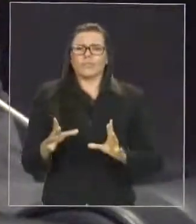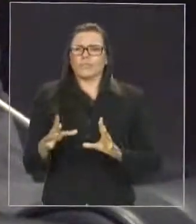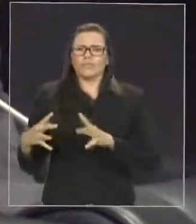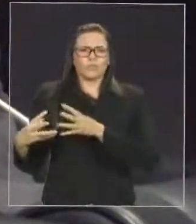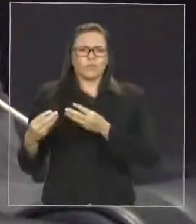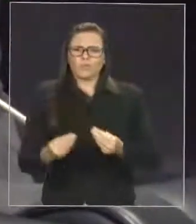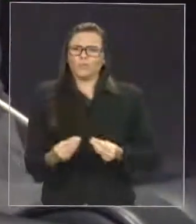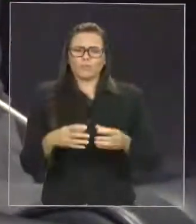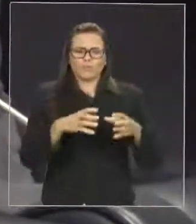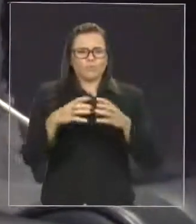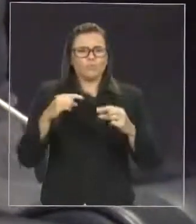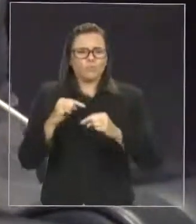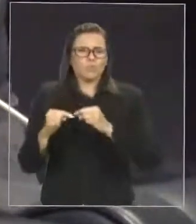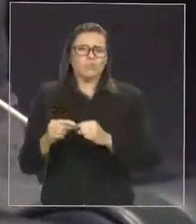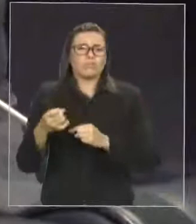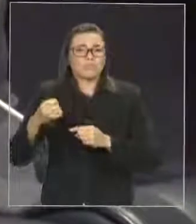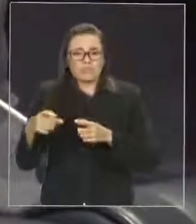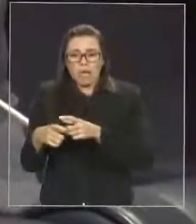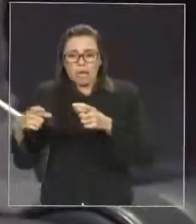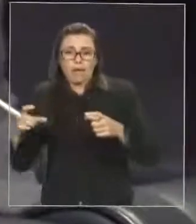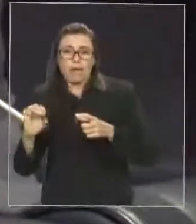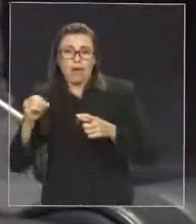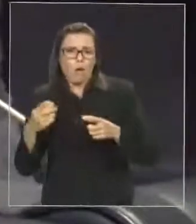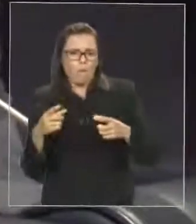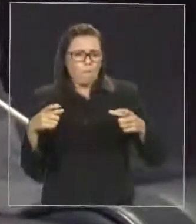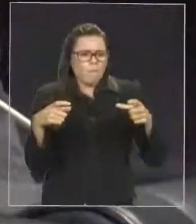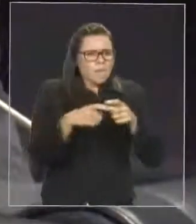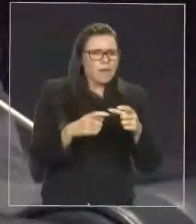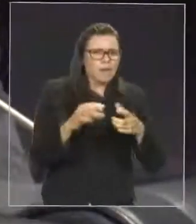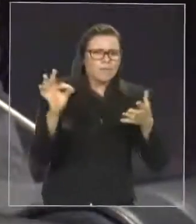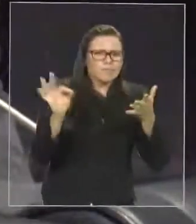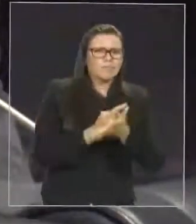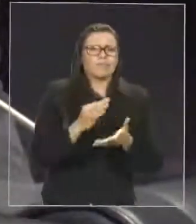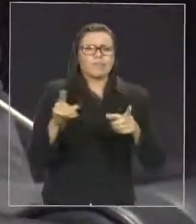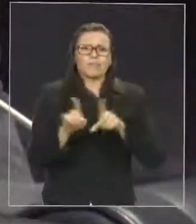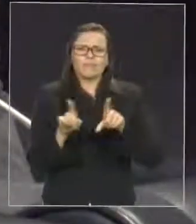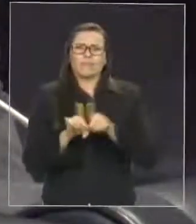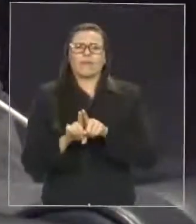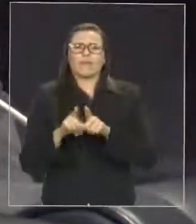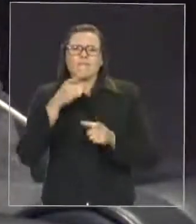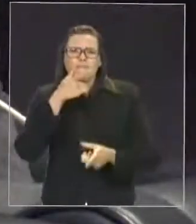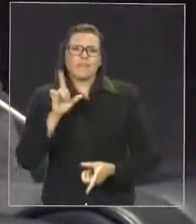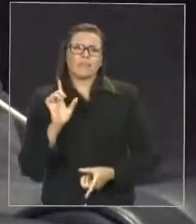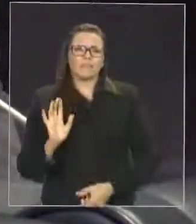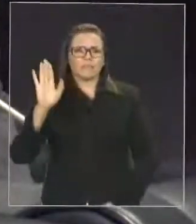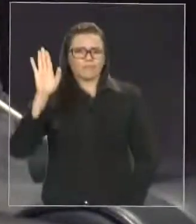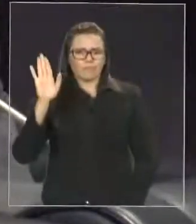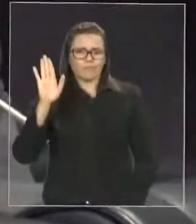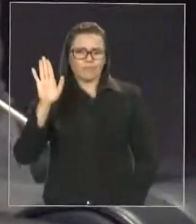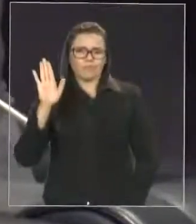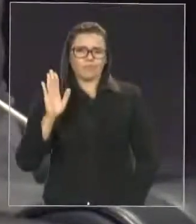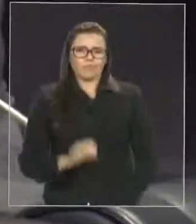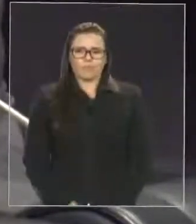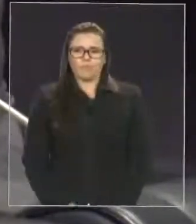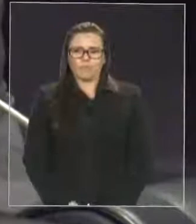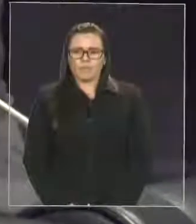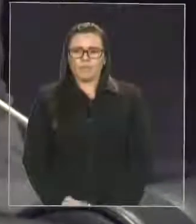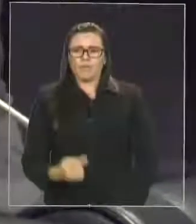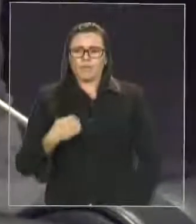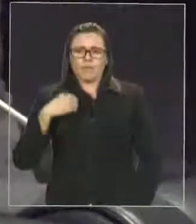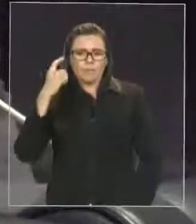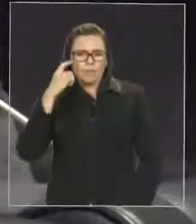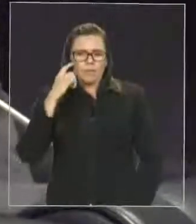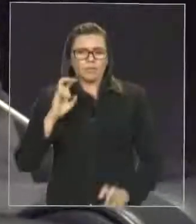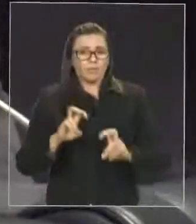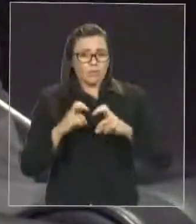um momento importante e a gente está aí com todos os pontos para poder preparar o nosso relatório e o mais rápido possível a gente entregar à comissão